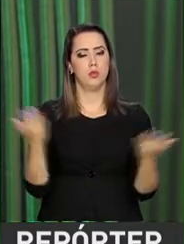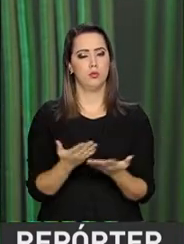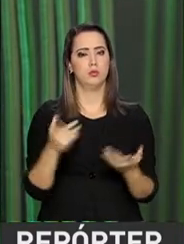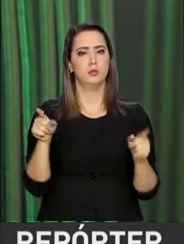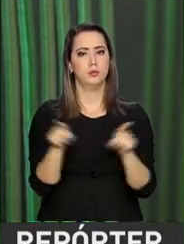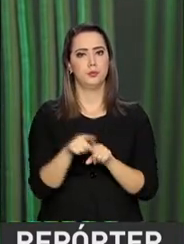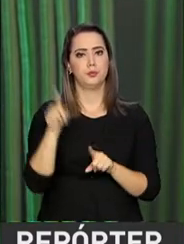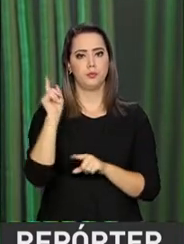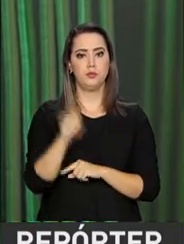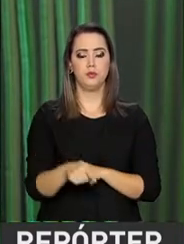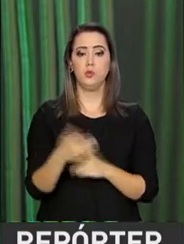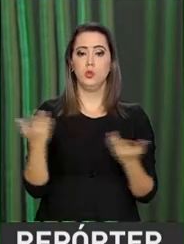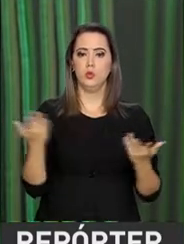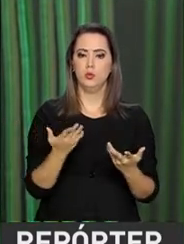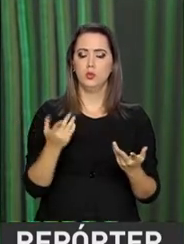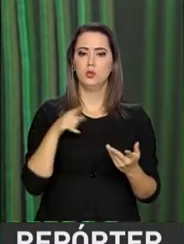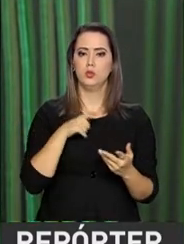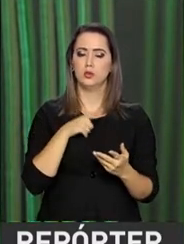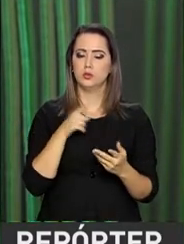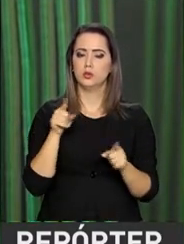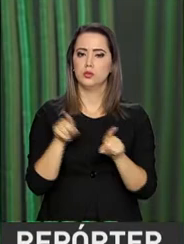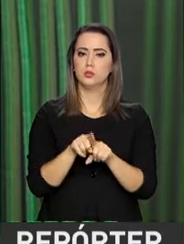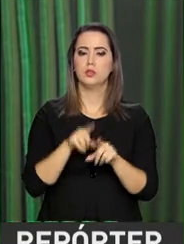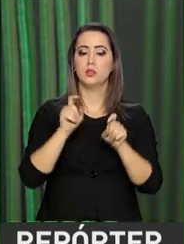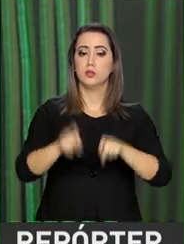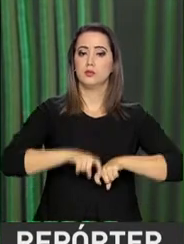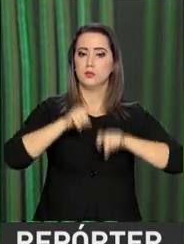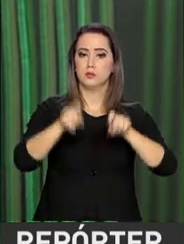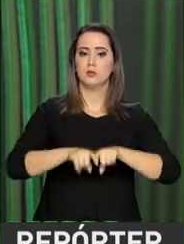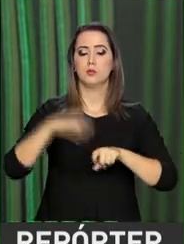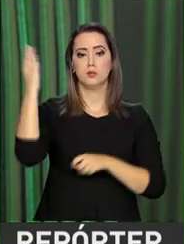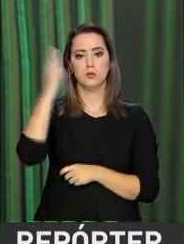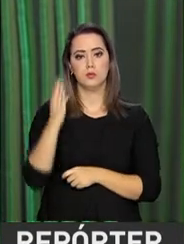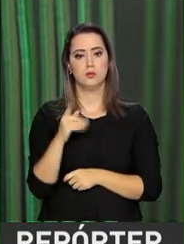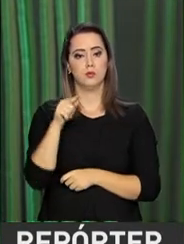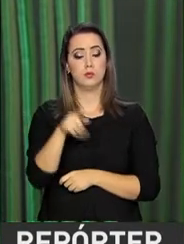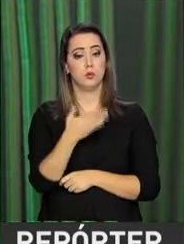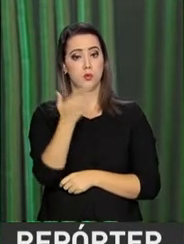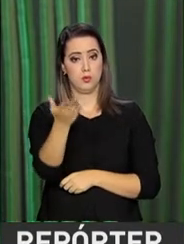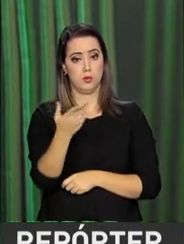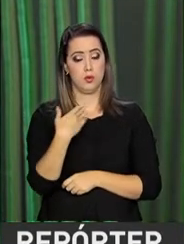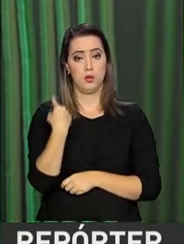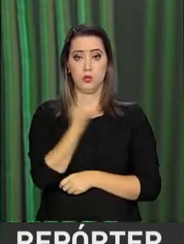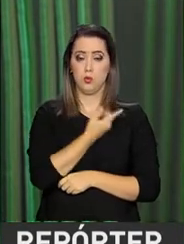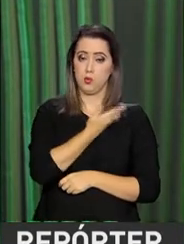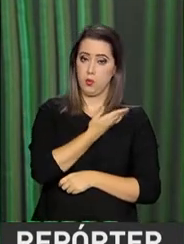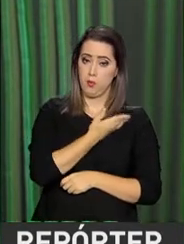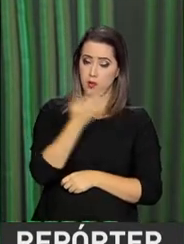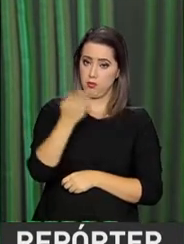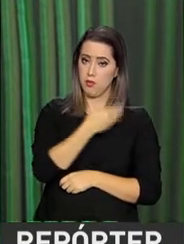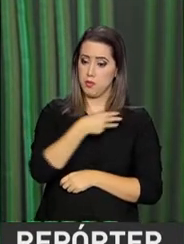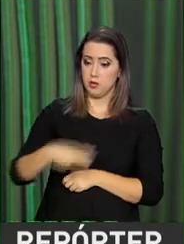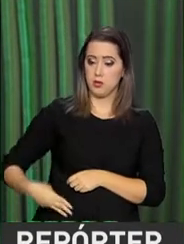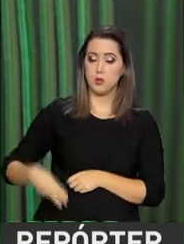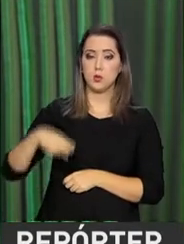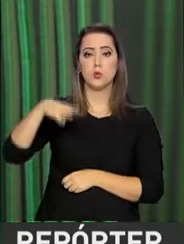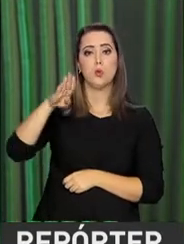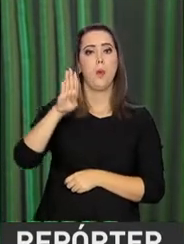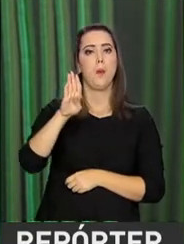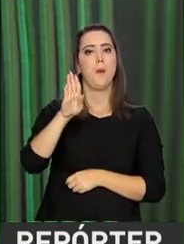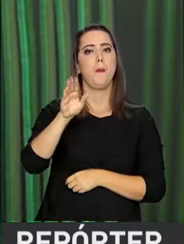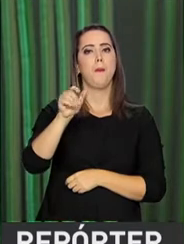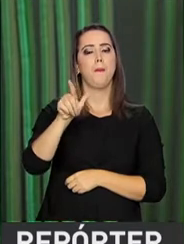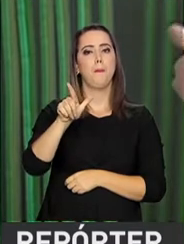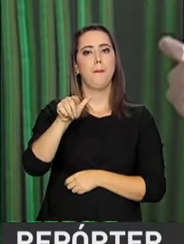é com que hoje se utiliza na agricultura brasileira está aí o nosso blairo maggi para testar esses fatos